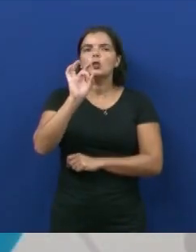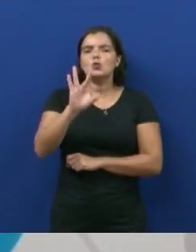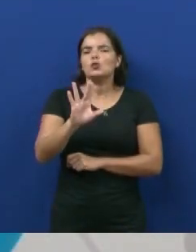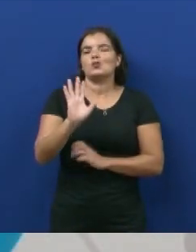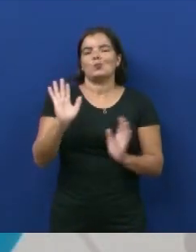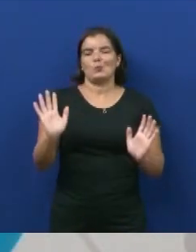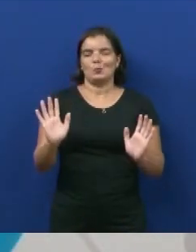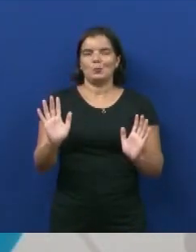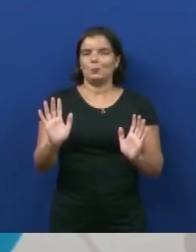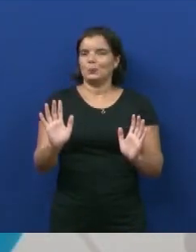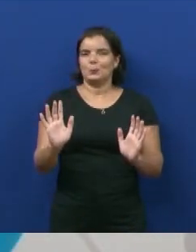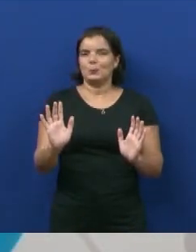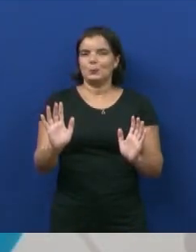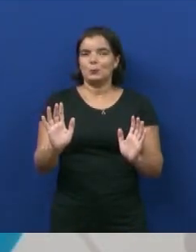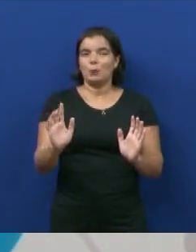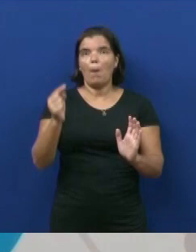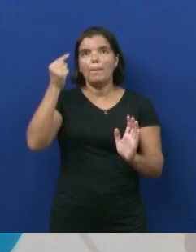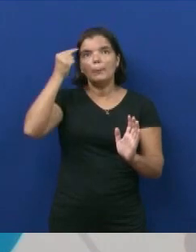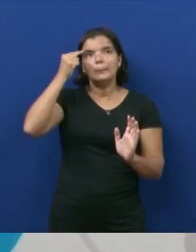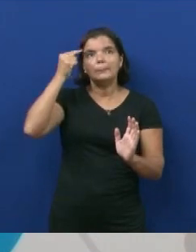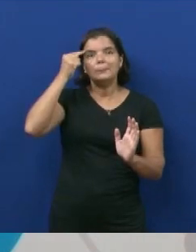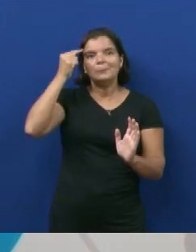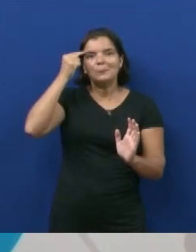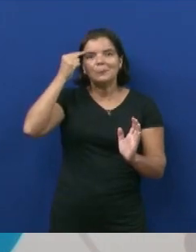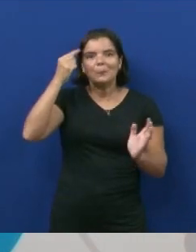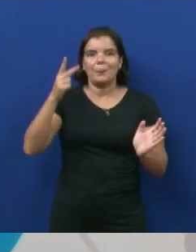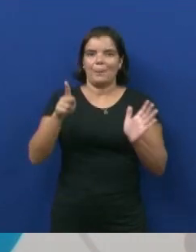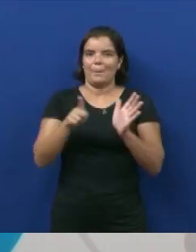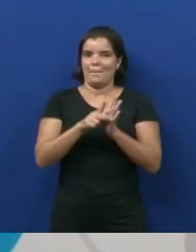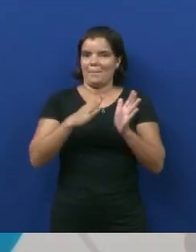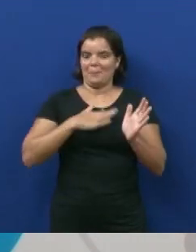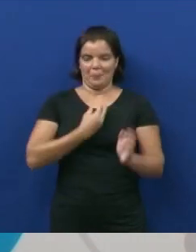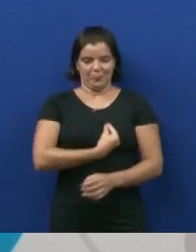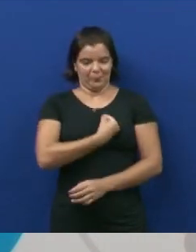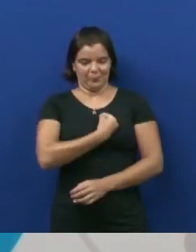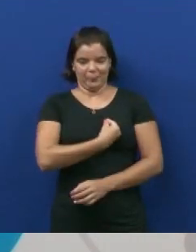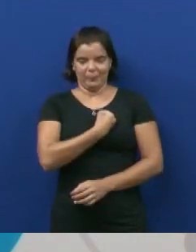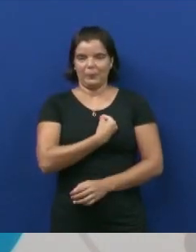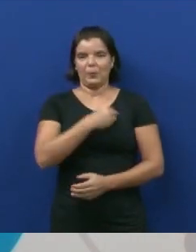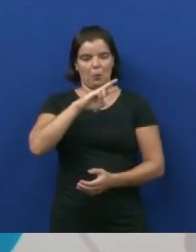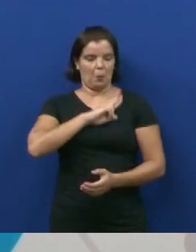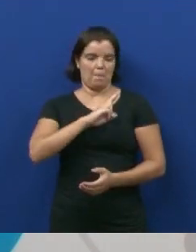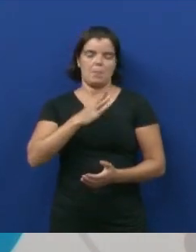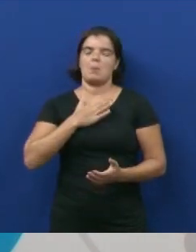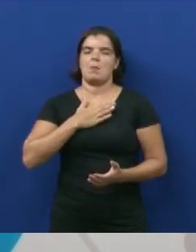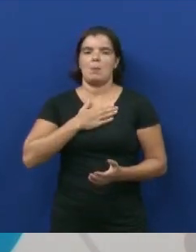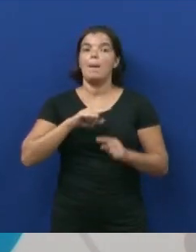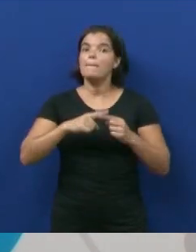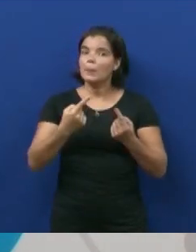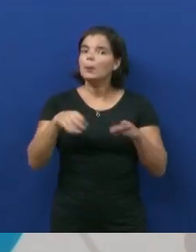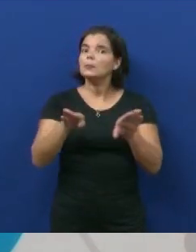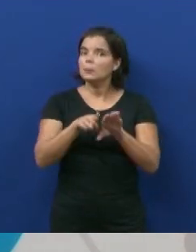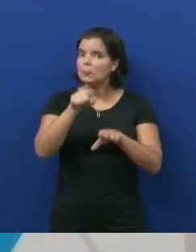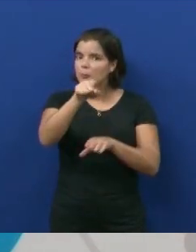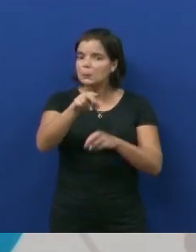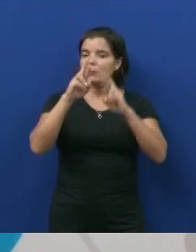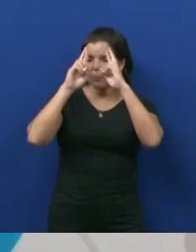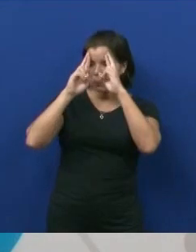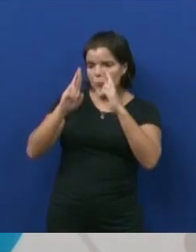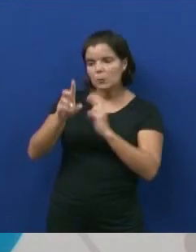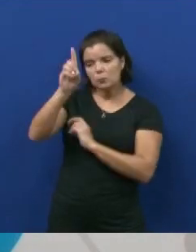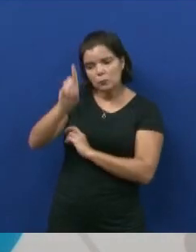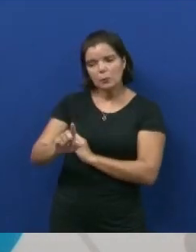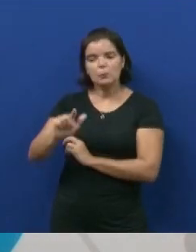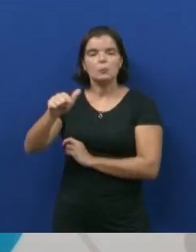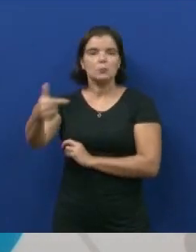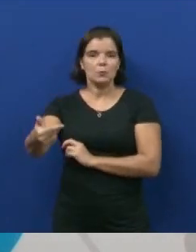vale apenas a sua concepção de existência ou de crença. Você também tem que respeitar o direito do